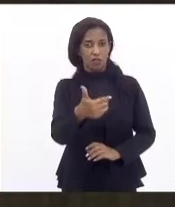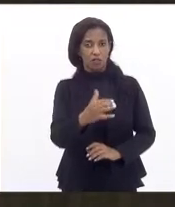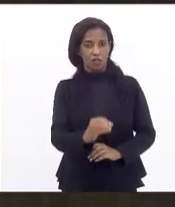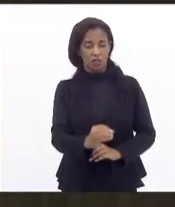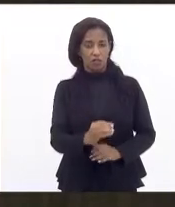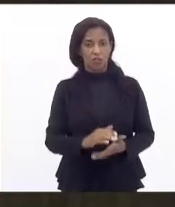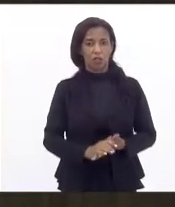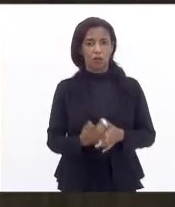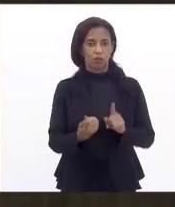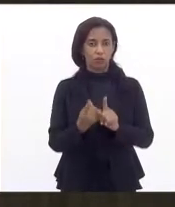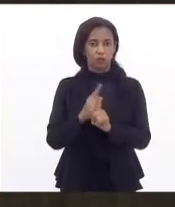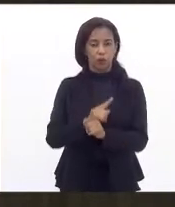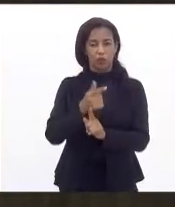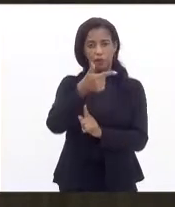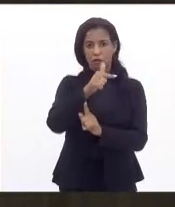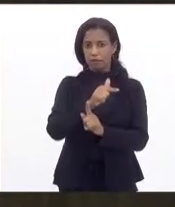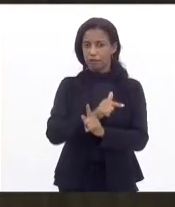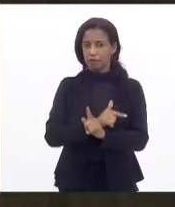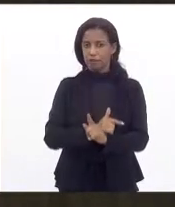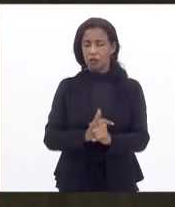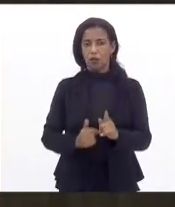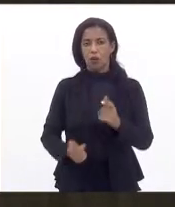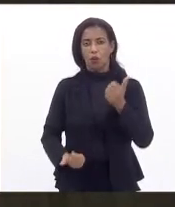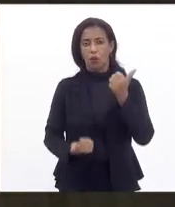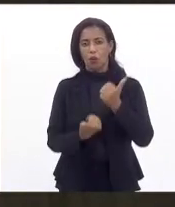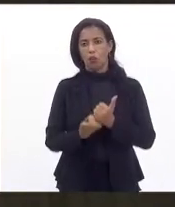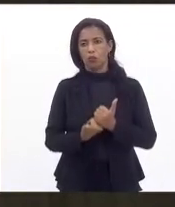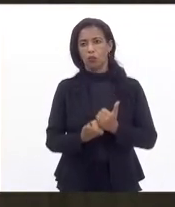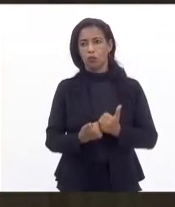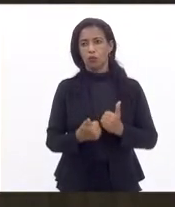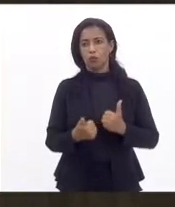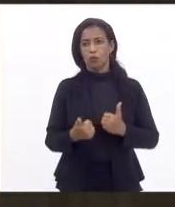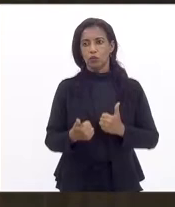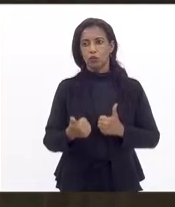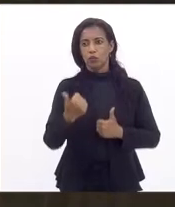10. Contrário às demais emendas, concluindo por substitutivo.